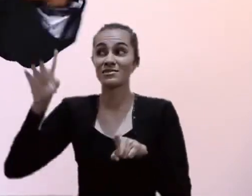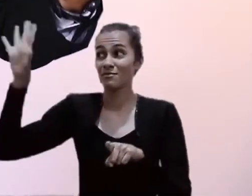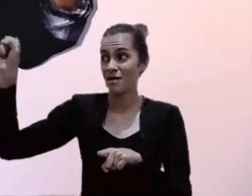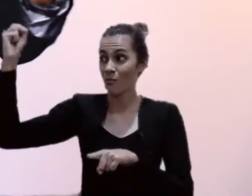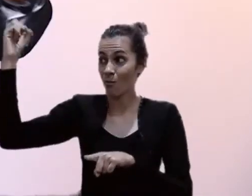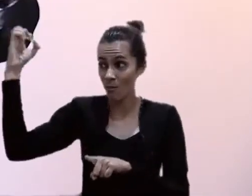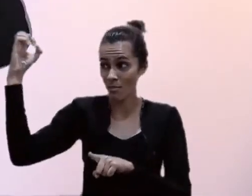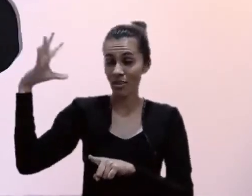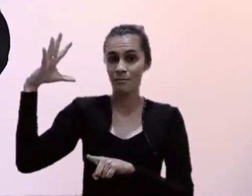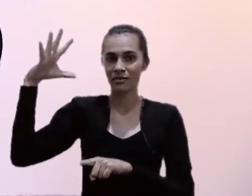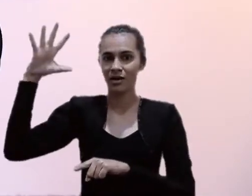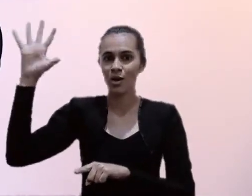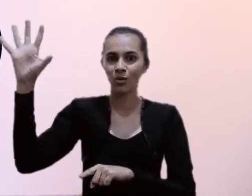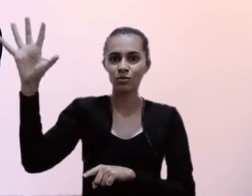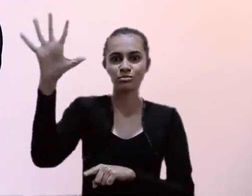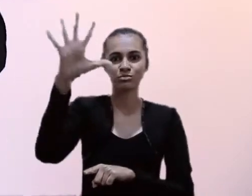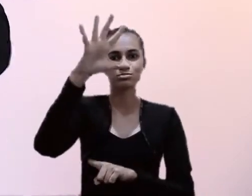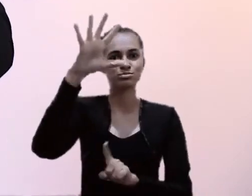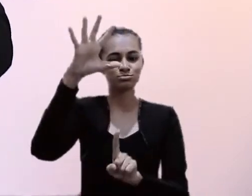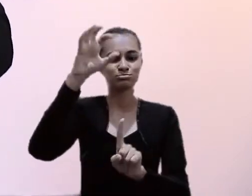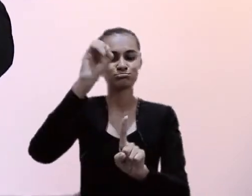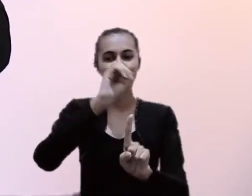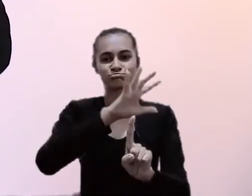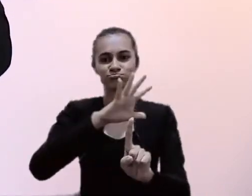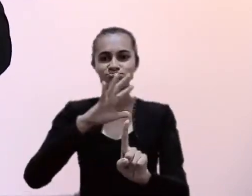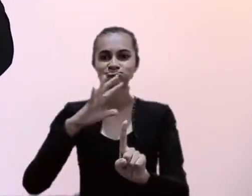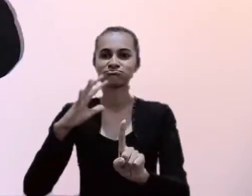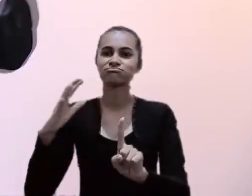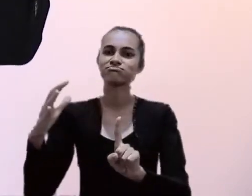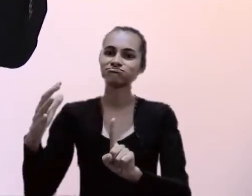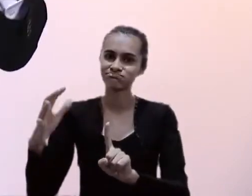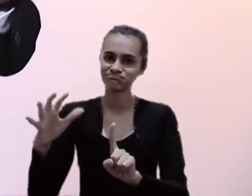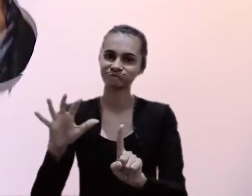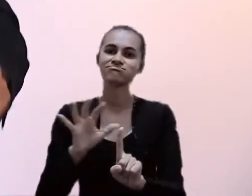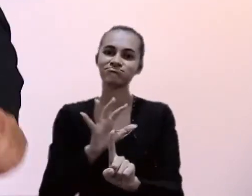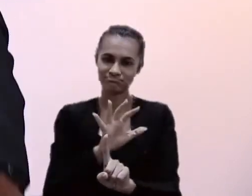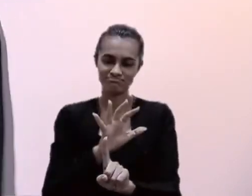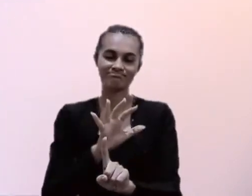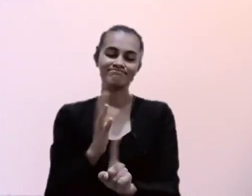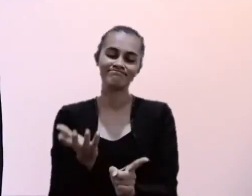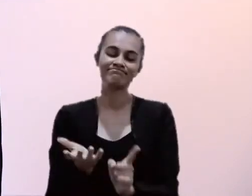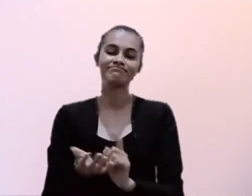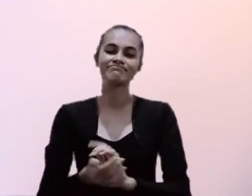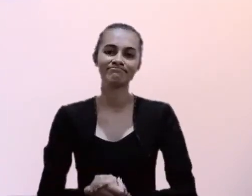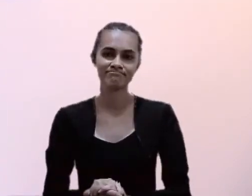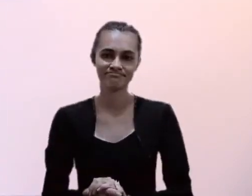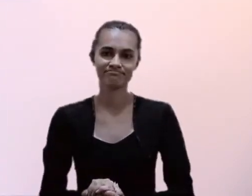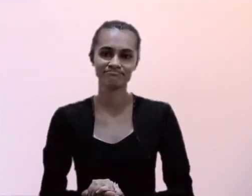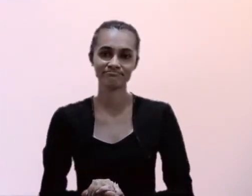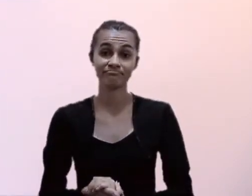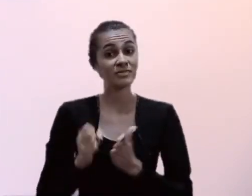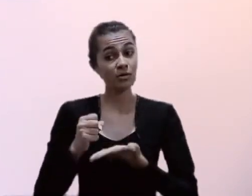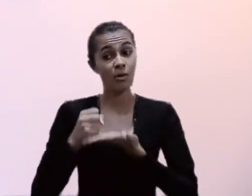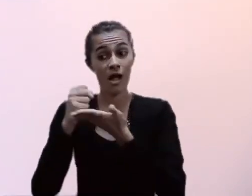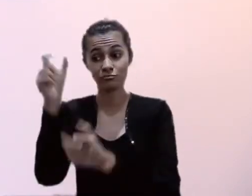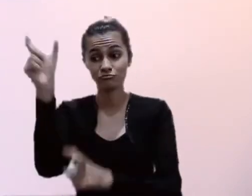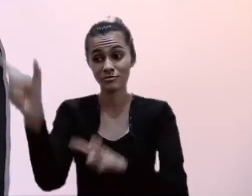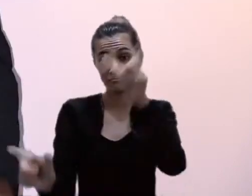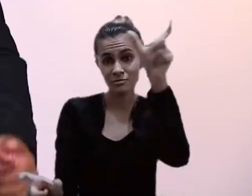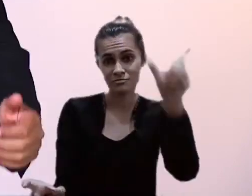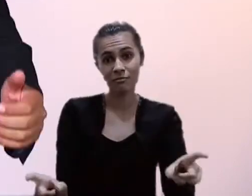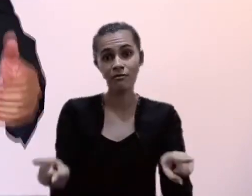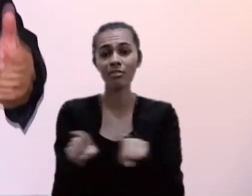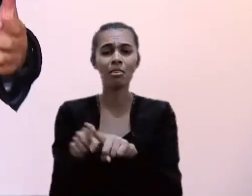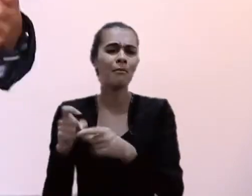mim e a quem esteja à volta, eu vejo, eu sou beneficiado por ela, e aqueles que estão ao meu redor também. É isso que a inspiração